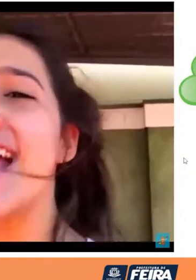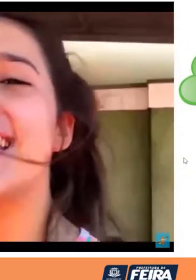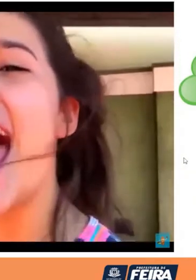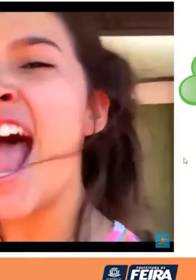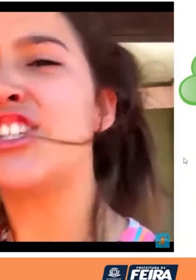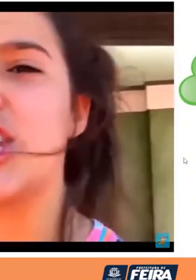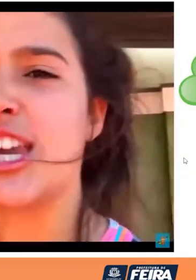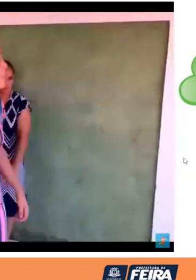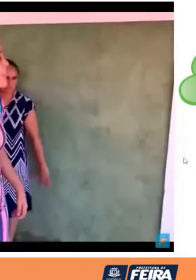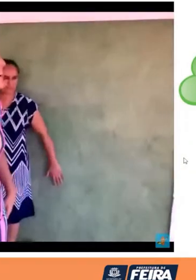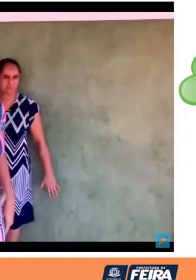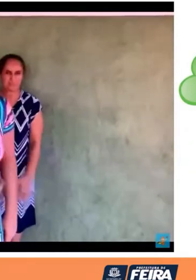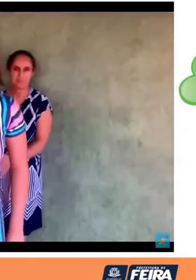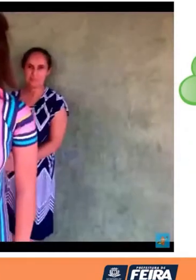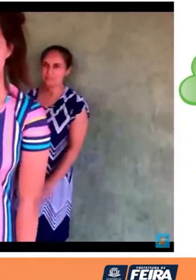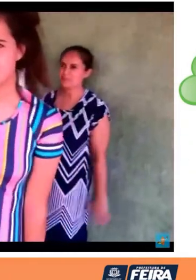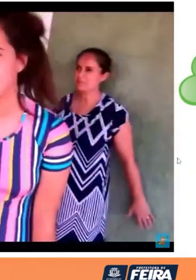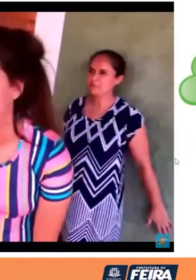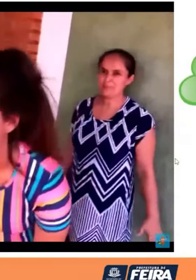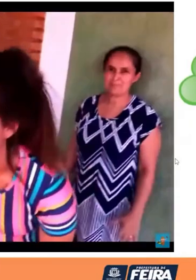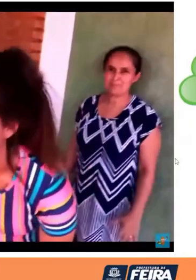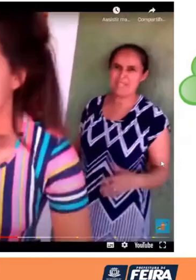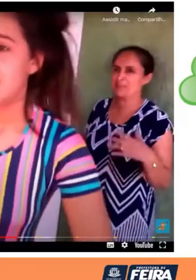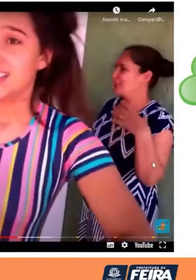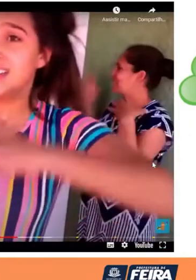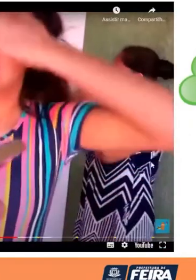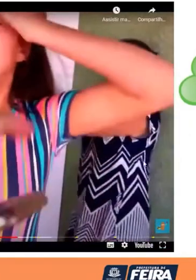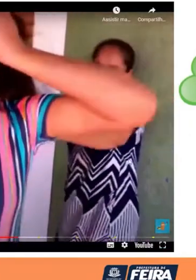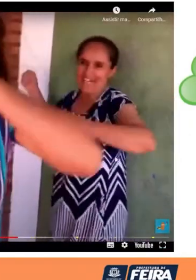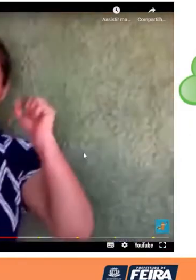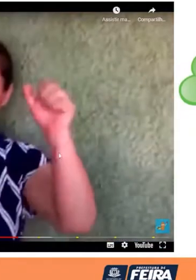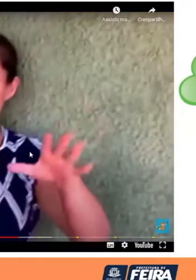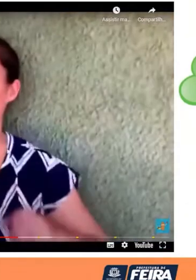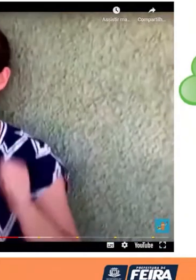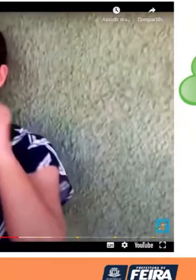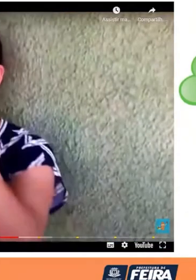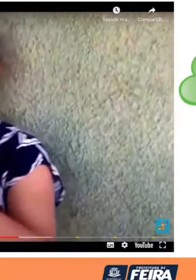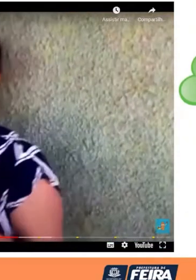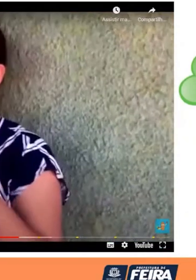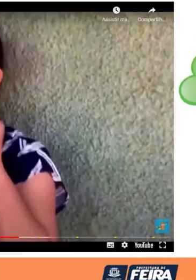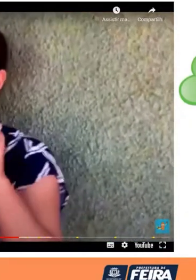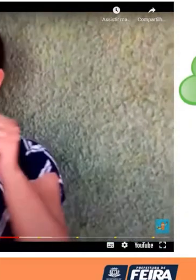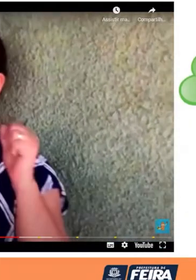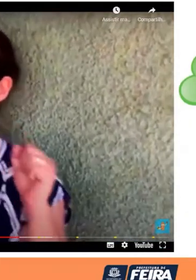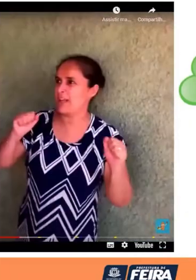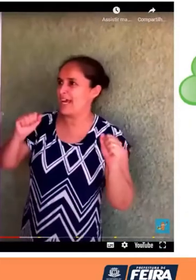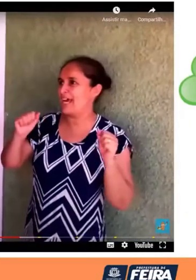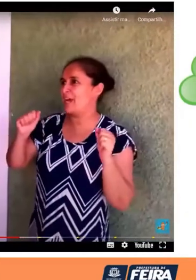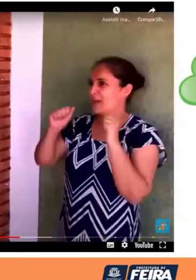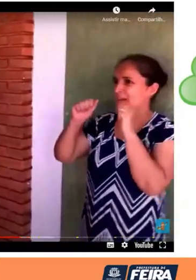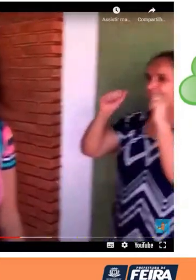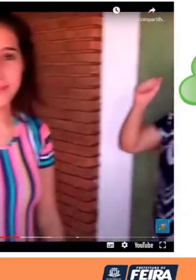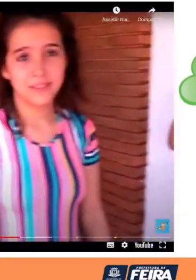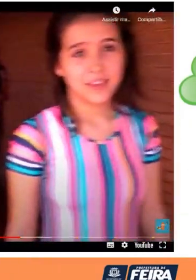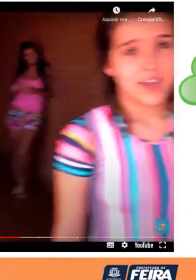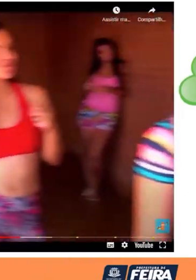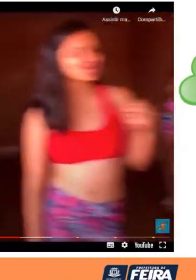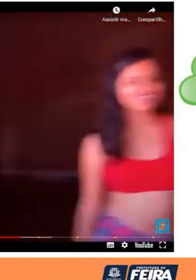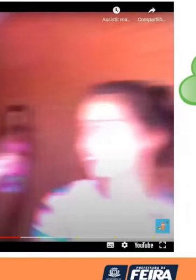usou a minha tática. Tá um a um, esse jogo tá ficando cada vez mais interessante. Fala quem é a favor da Lorena. Fala